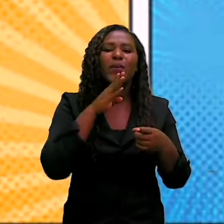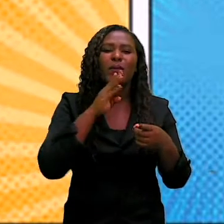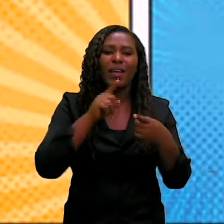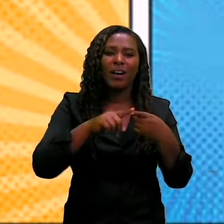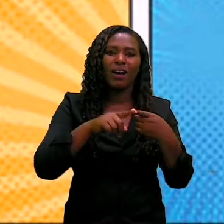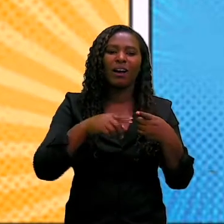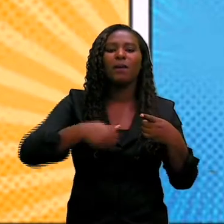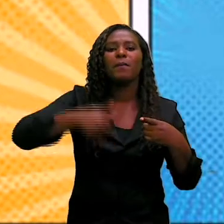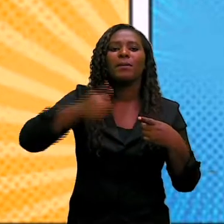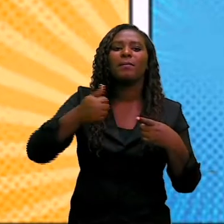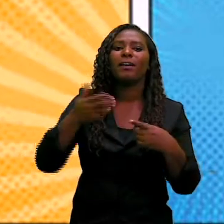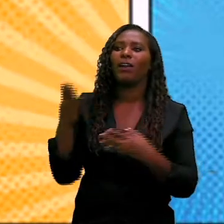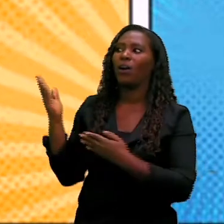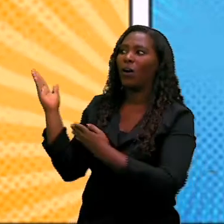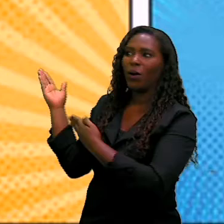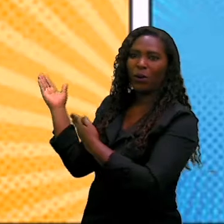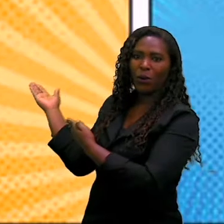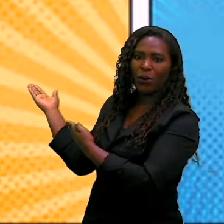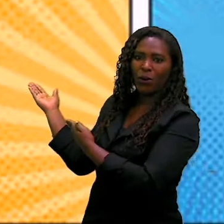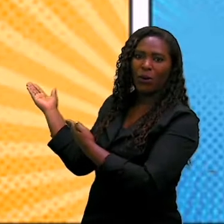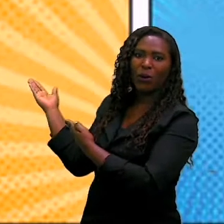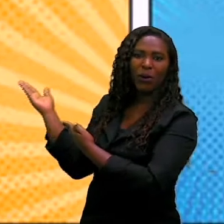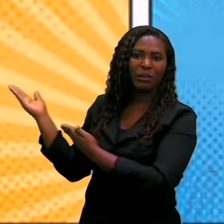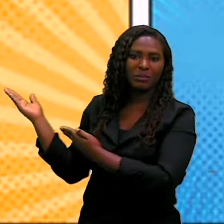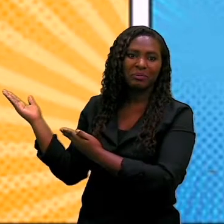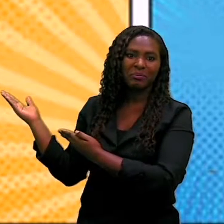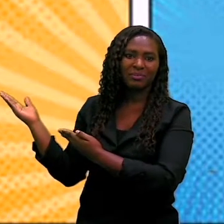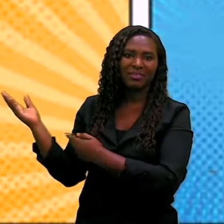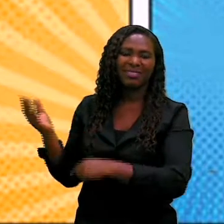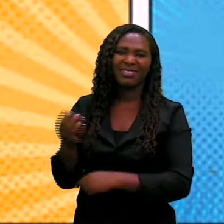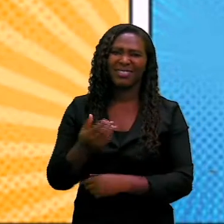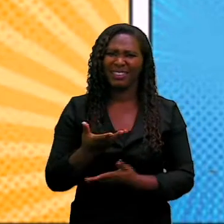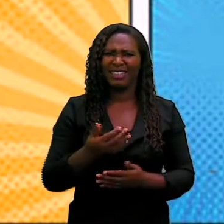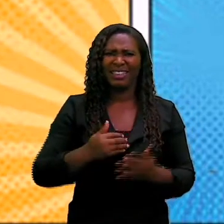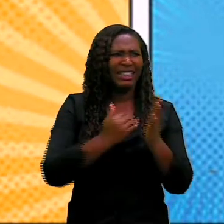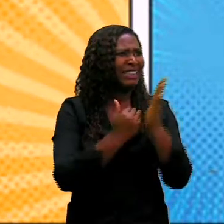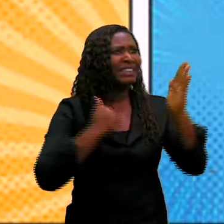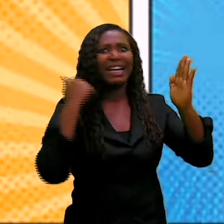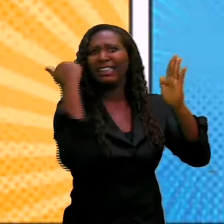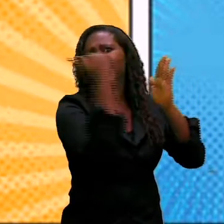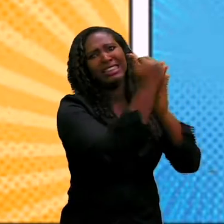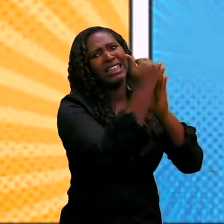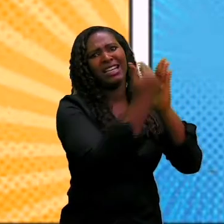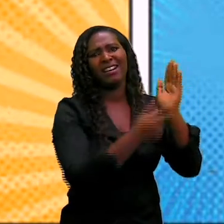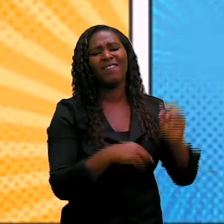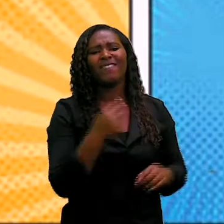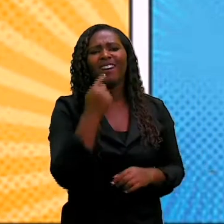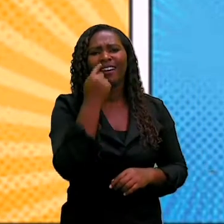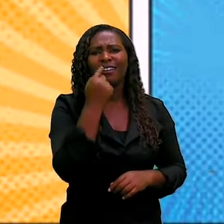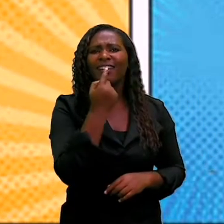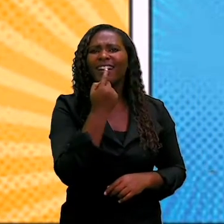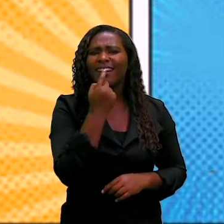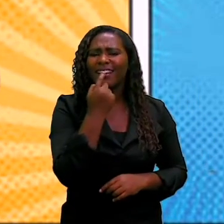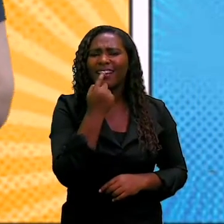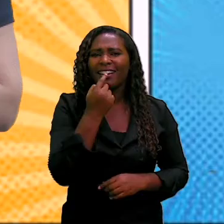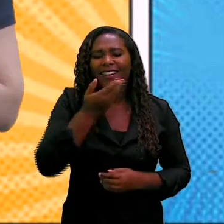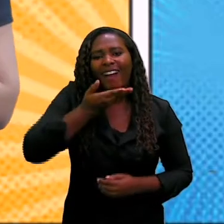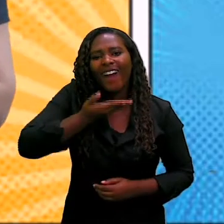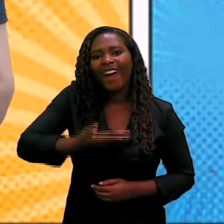Gaúcho. Observem aí o exagero. Pegaram aí os traços físicos do jogador, pessoal? Olha lá para vocês verem,